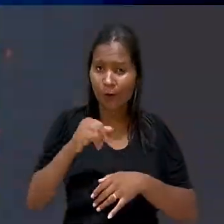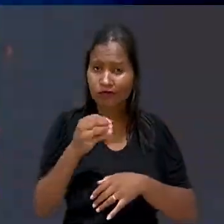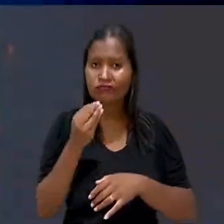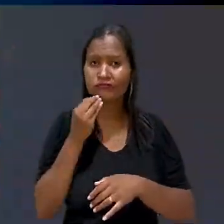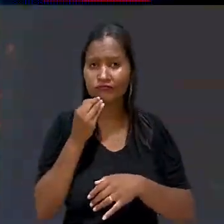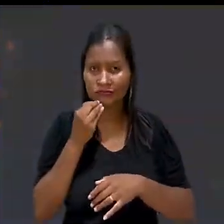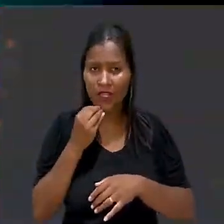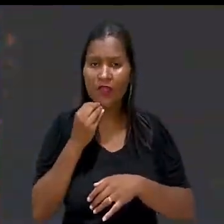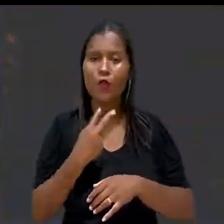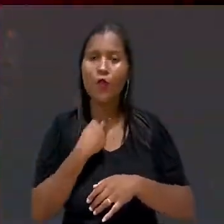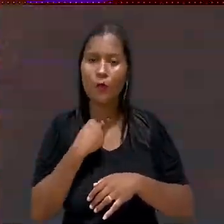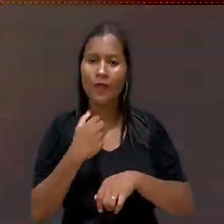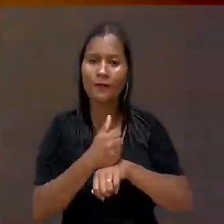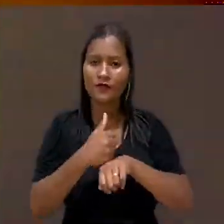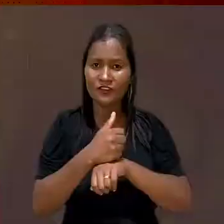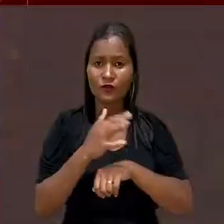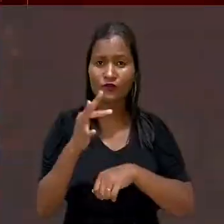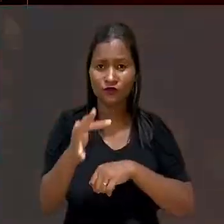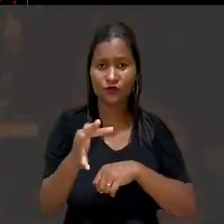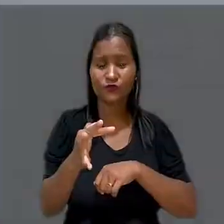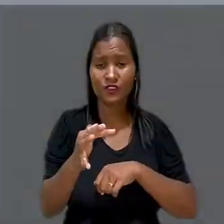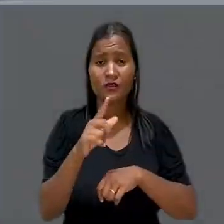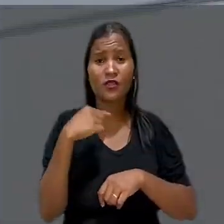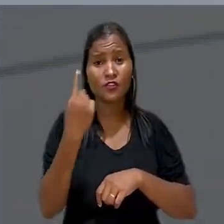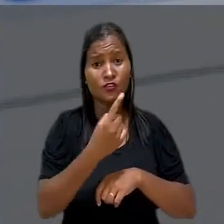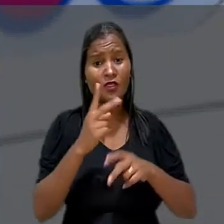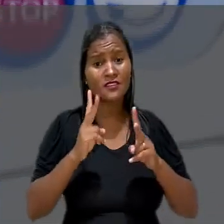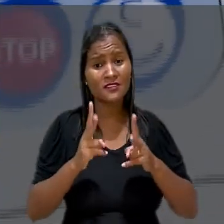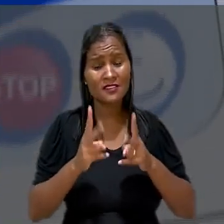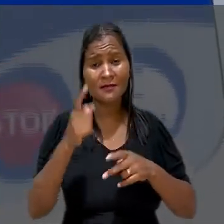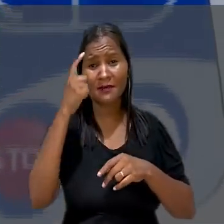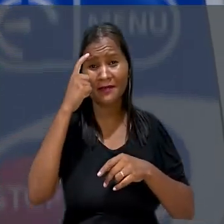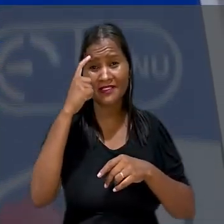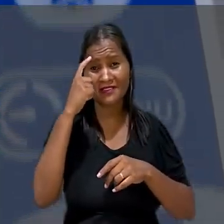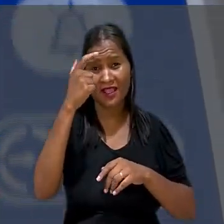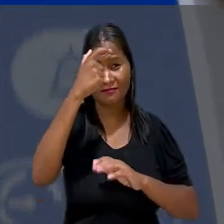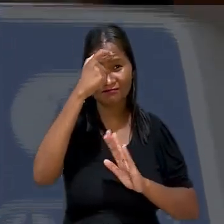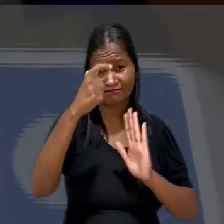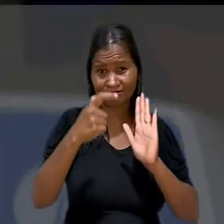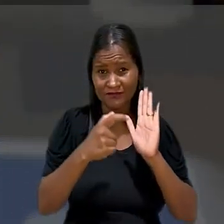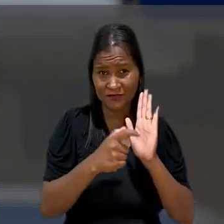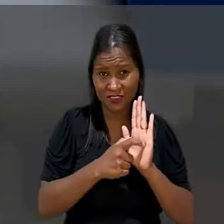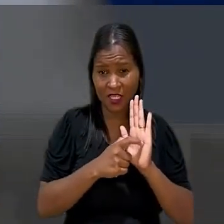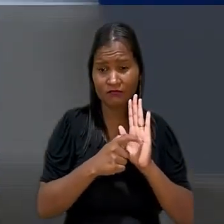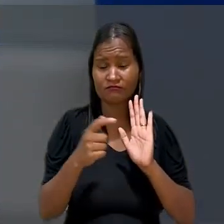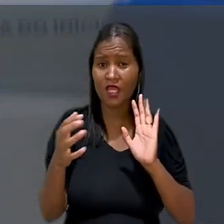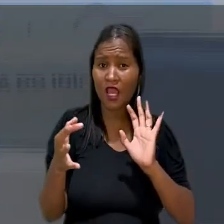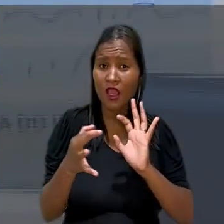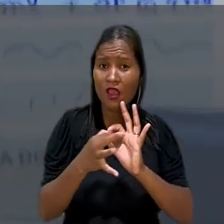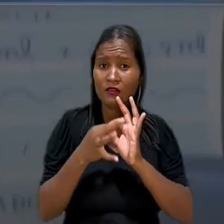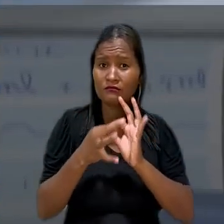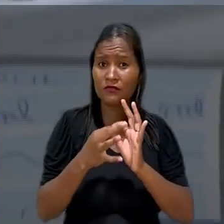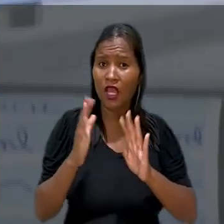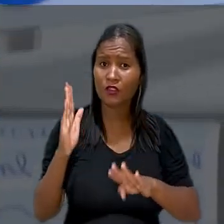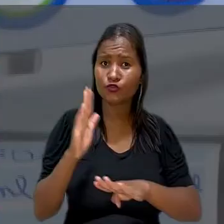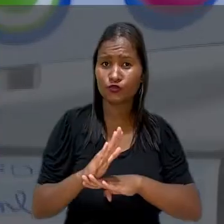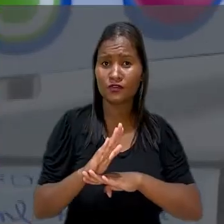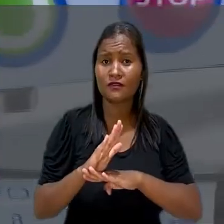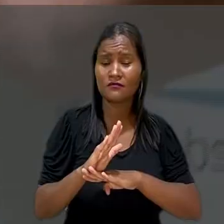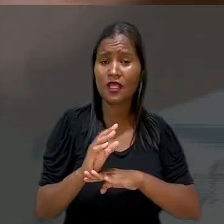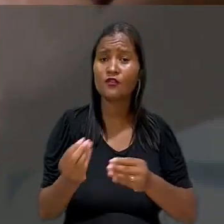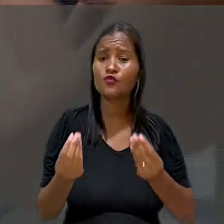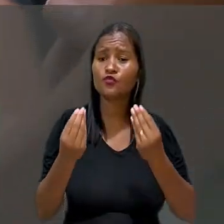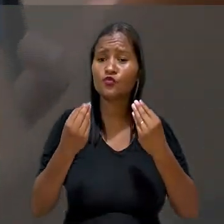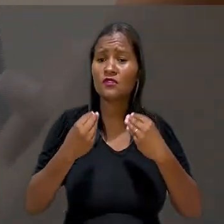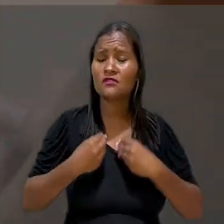grande oportunidade de ocupar essas profissões do futuro. A gente tem sempre que pensar na inteligência artificial como aliado. Ele